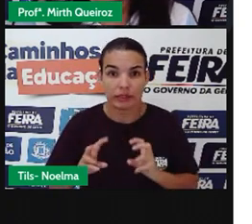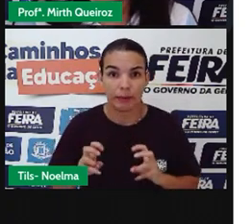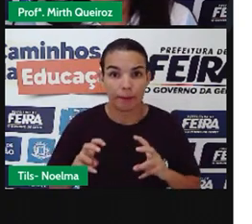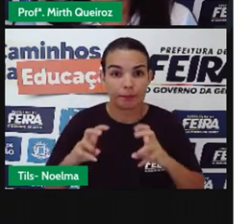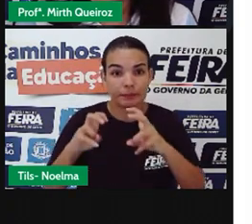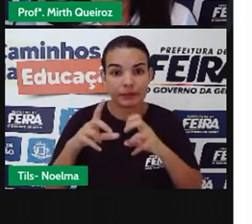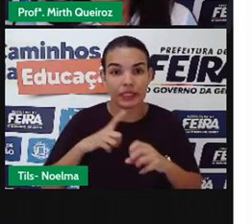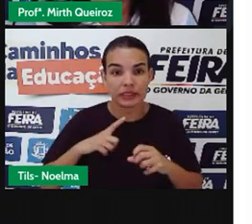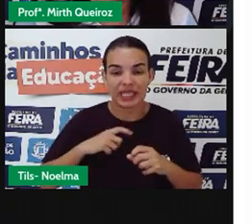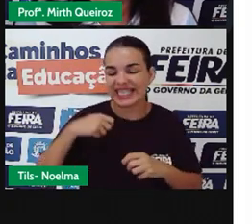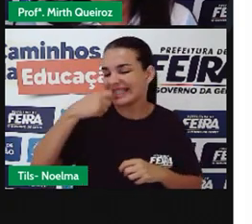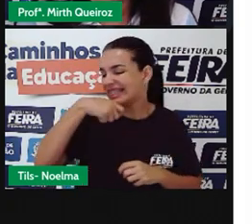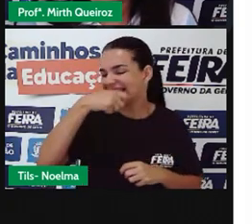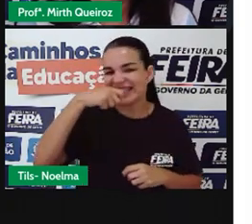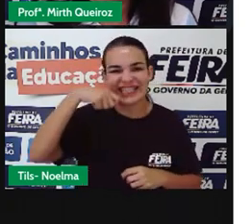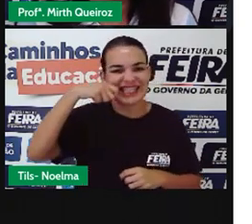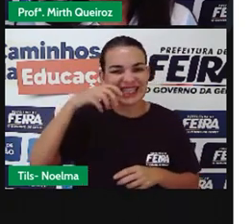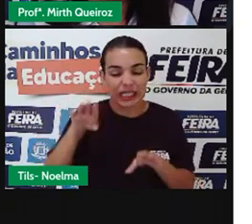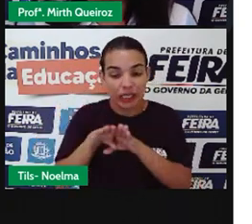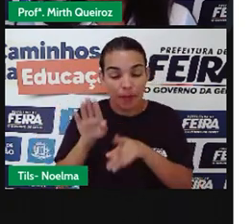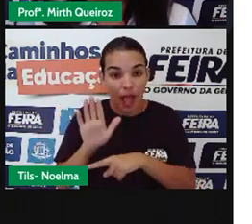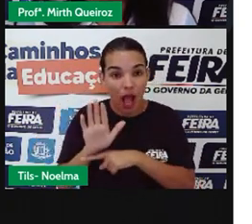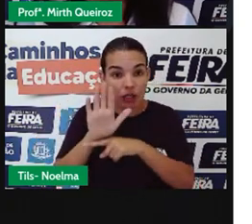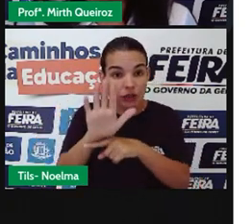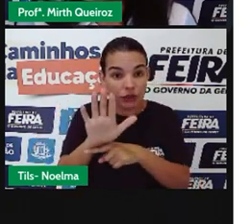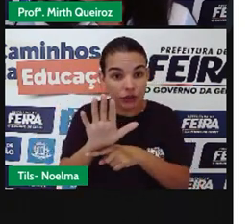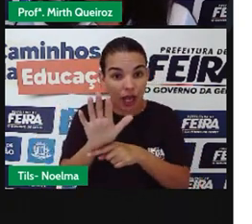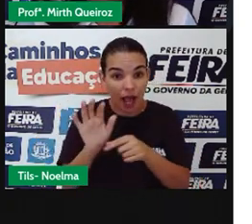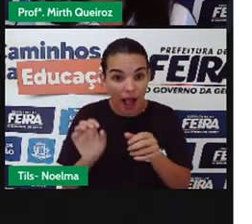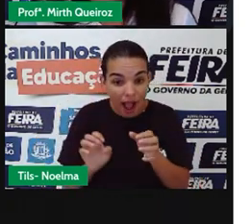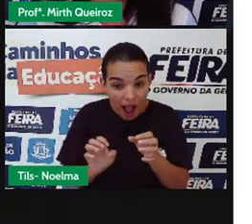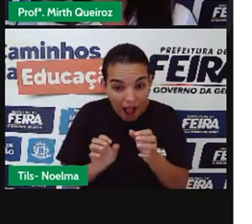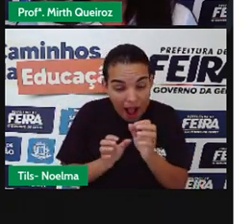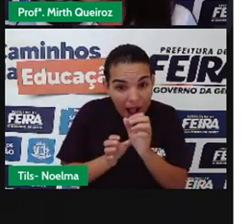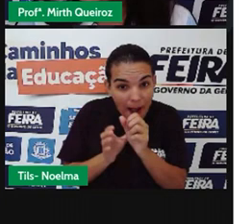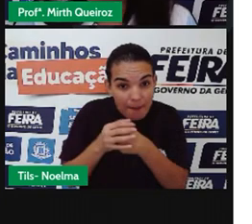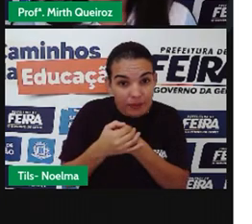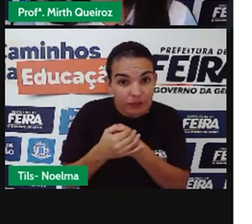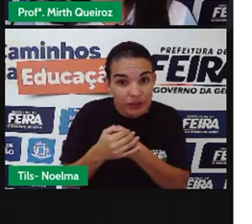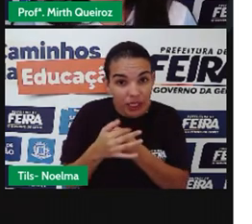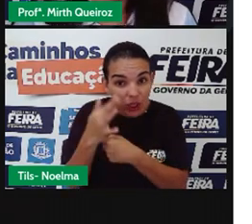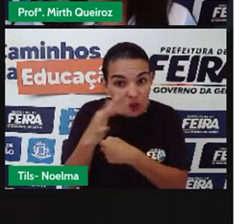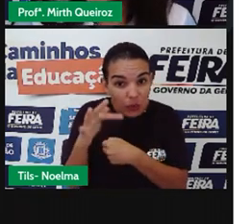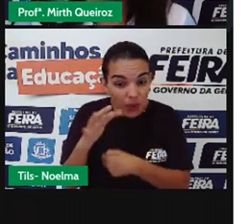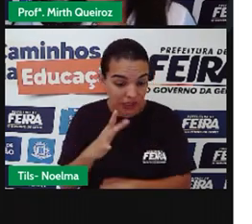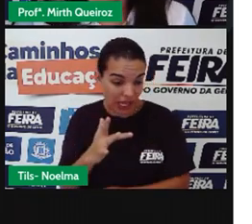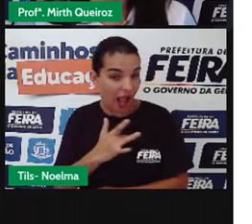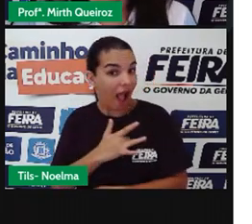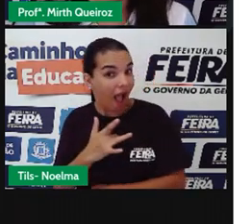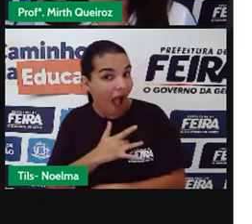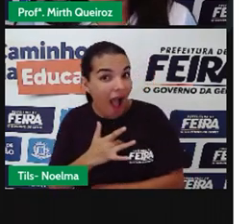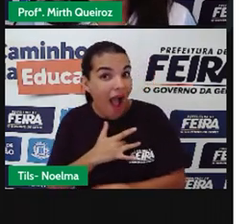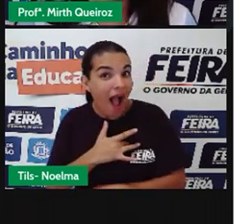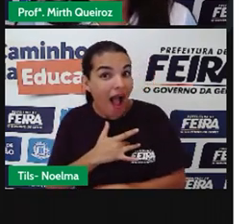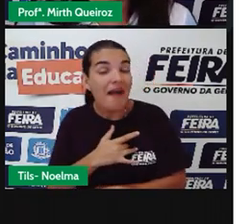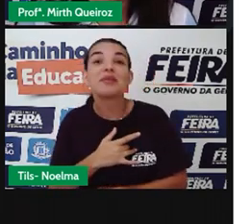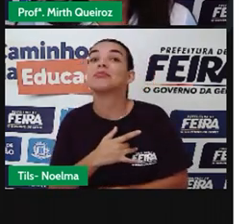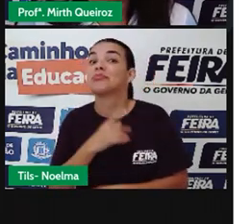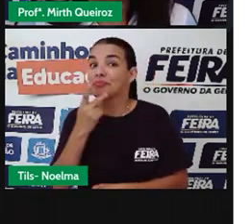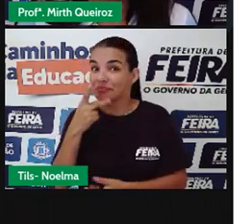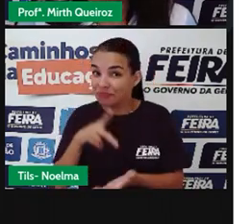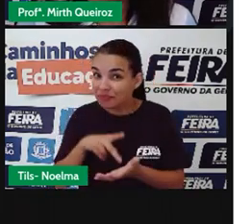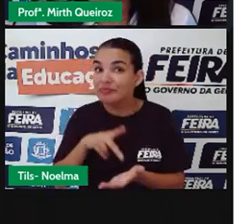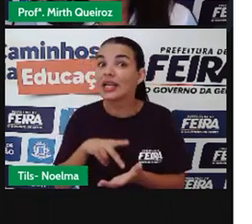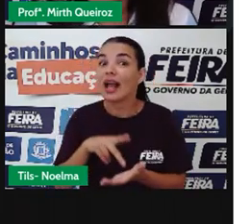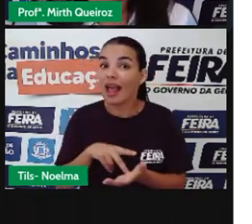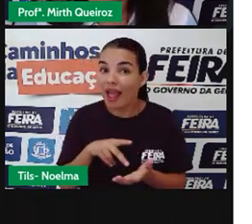bactérias escovar um texto também ajuda a prevenir doenças cardíacas osso mesmo ajuda a prevenir doenças